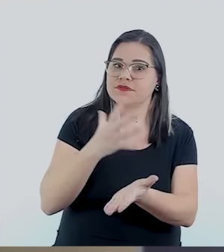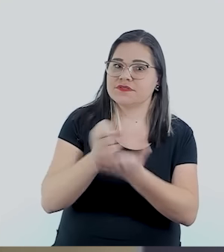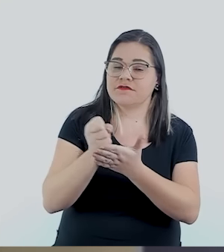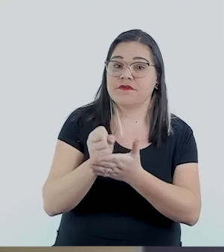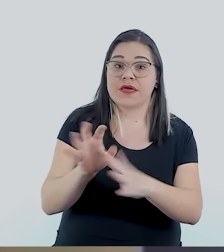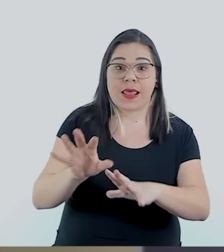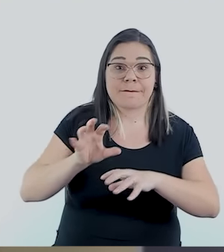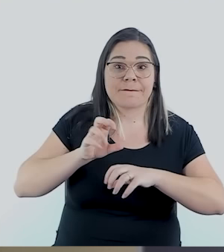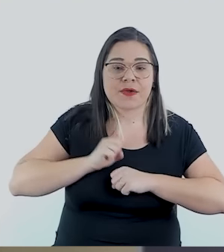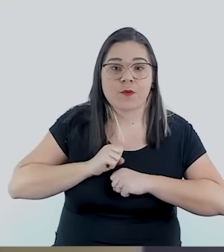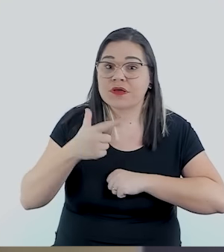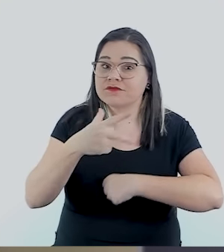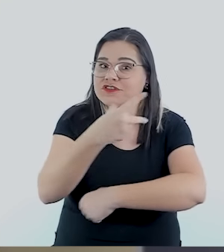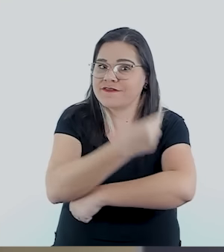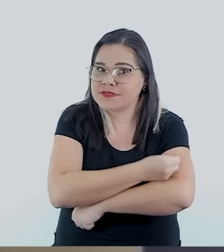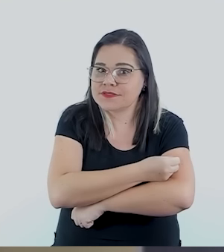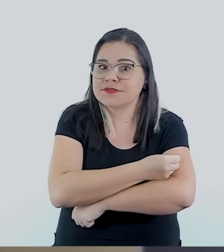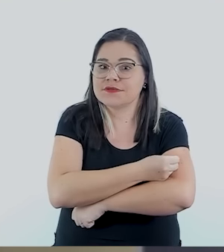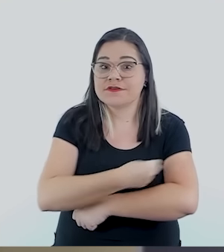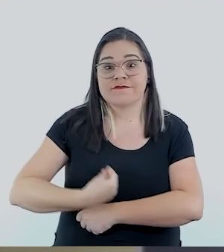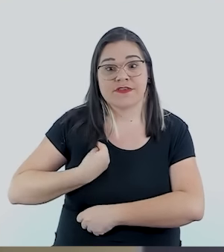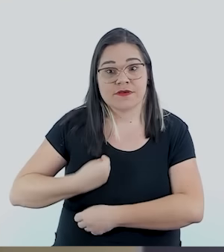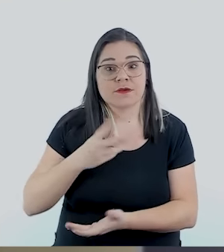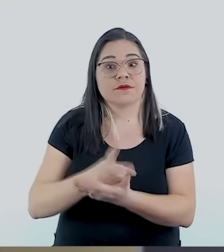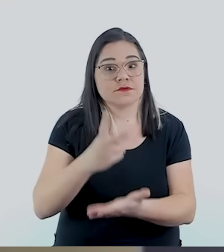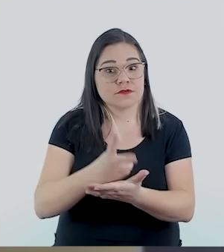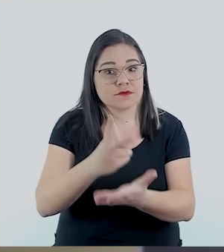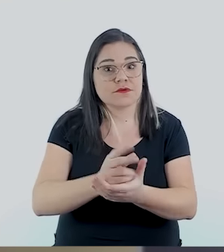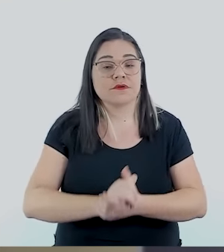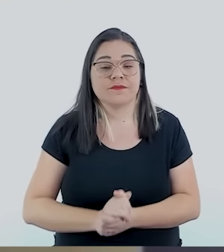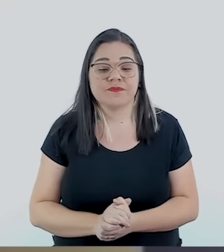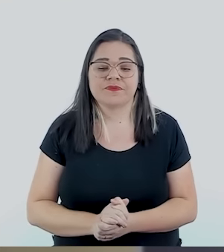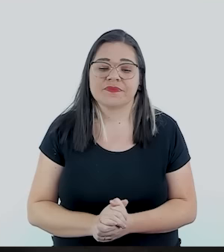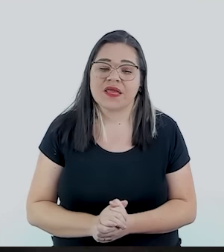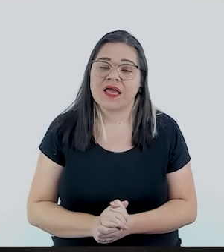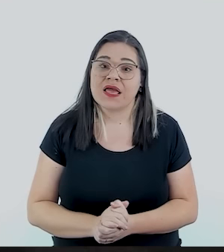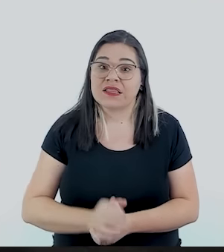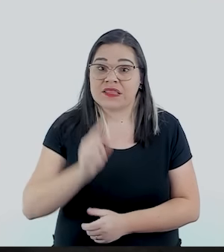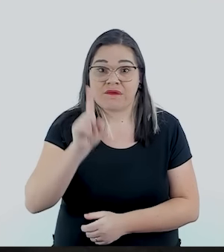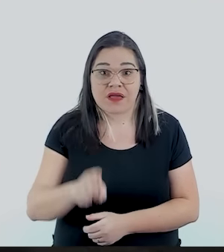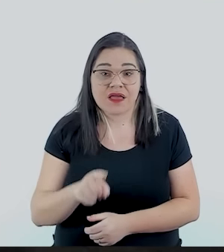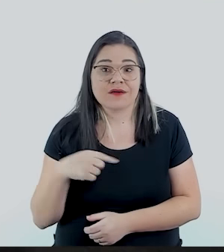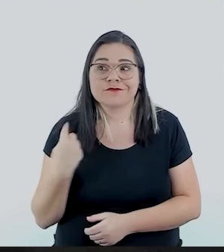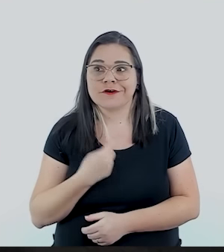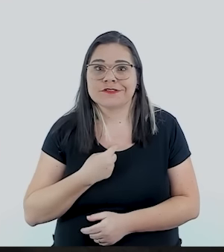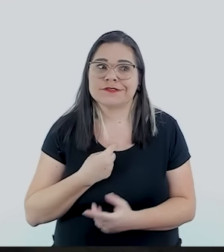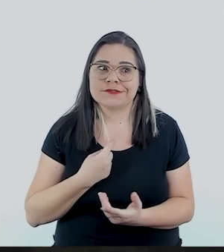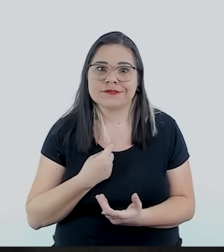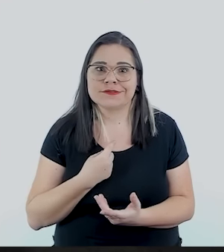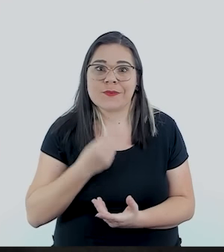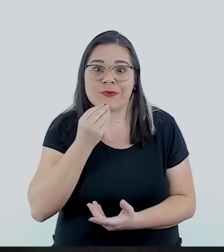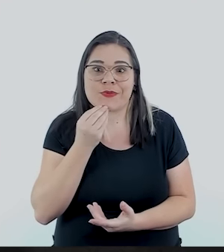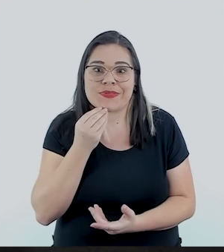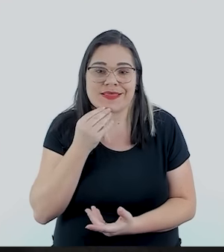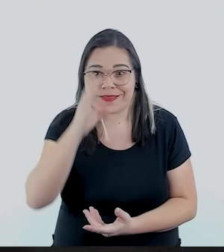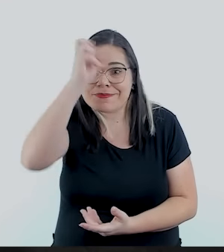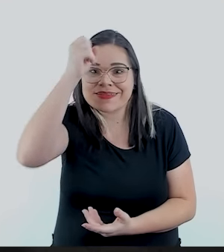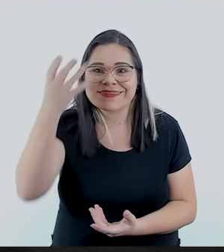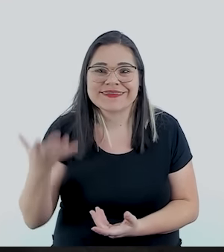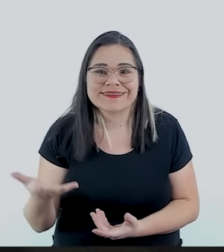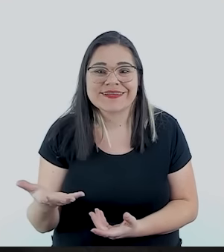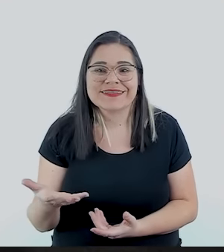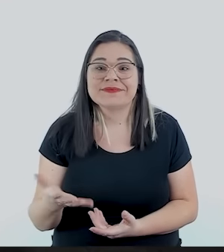que ela pegou quando não tinha vacina nem nada então enfim é é é é a nossa deixa né É E aí eu só queria trazer